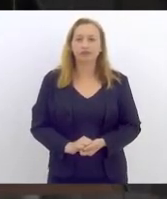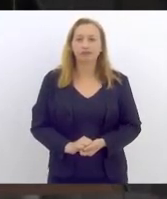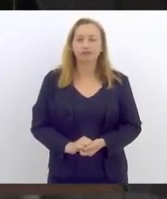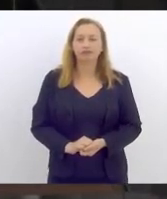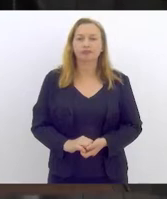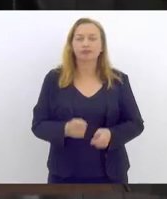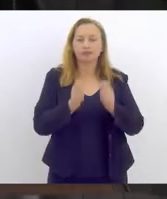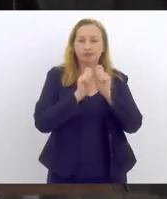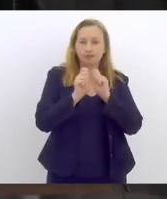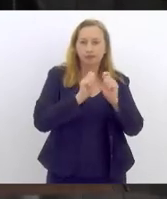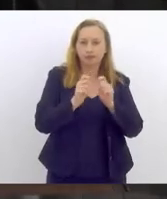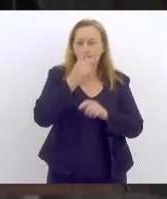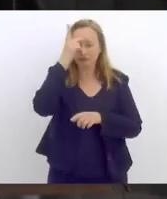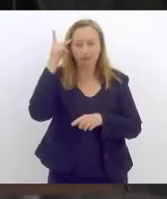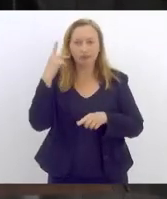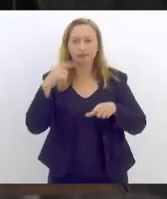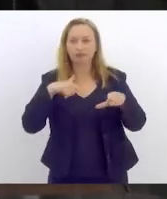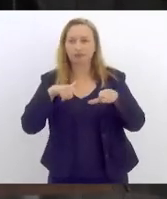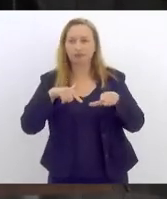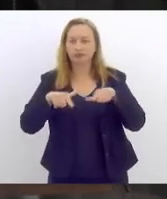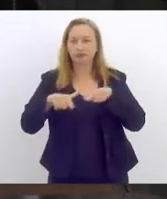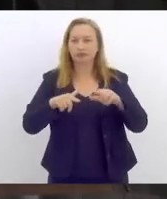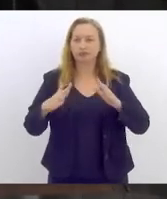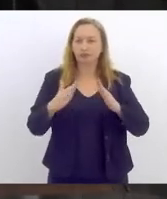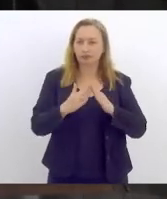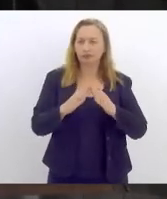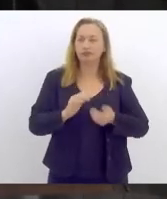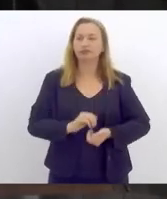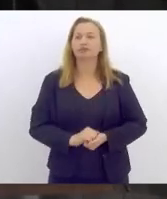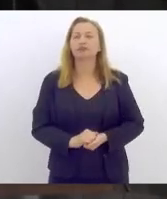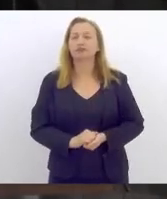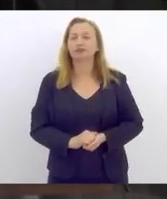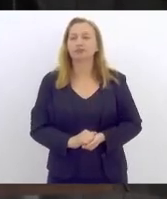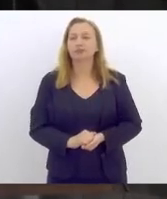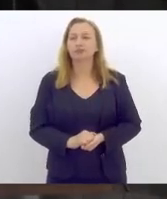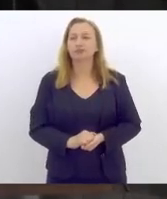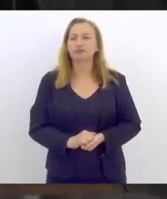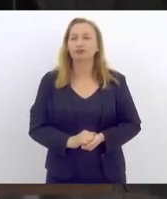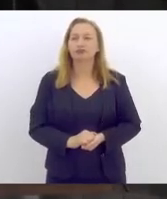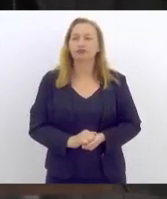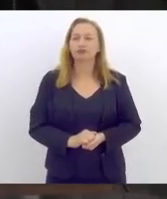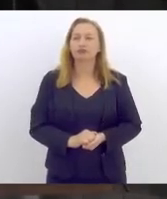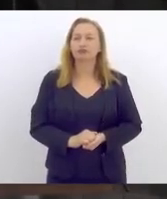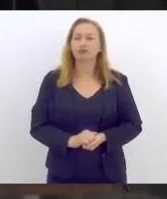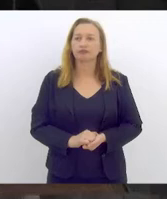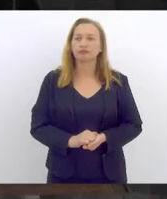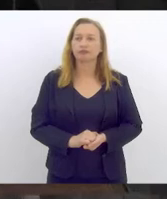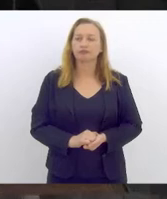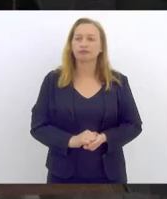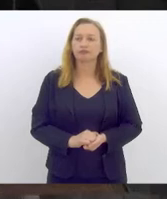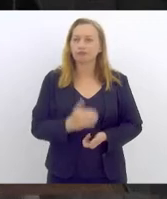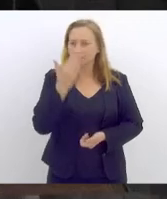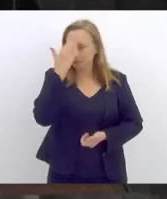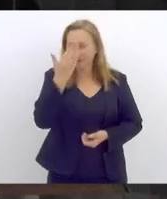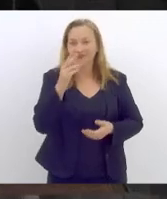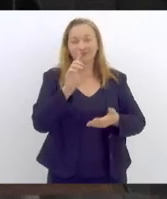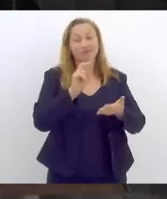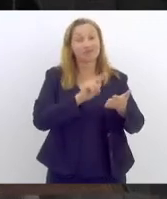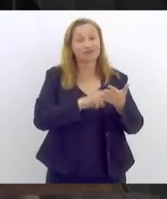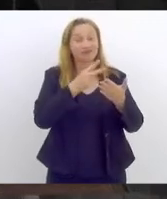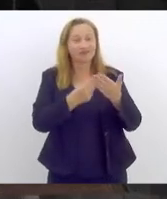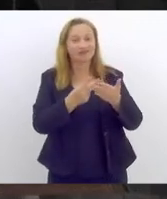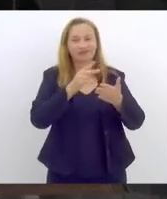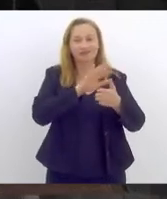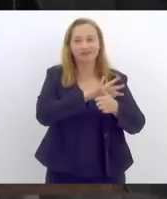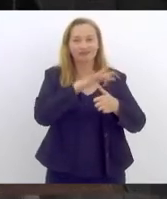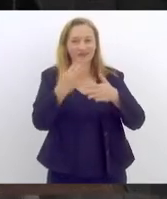imprensa trabalhadoras e trabalhadores aqui da casa com uma menção sempre especial e agradecida a nossa intérprete